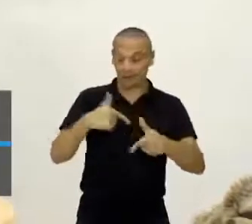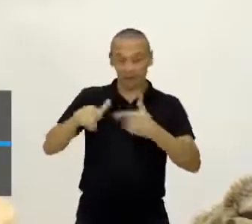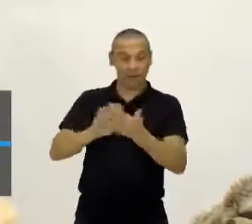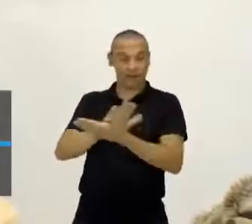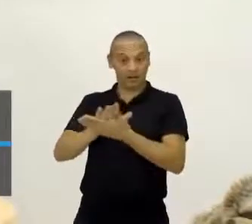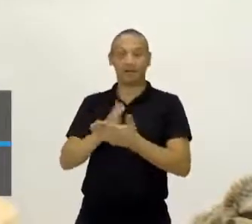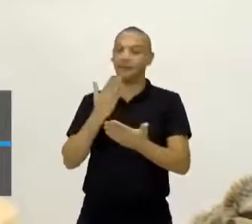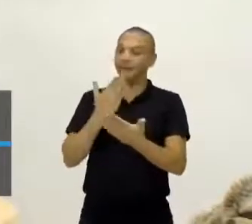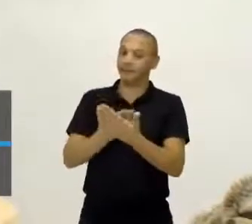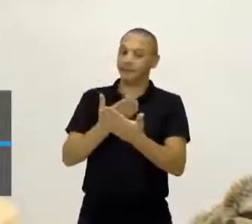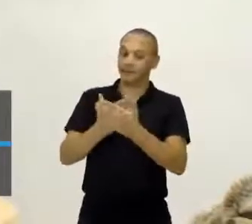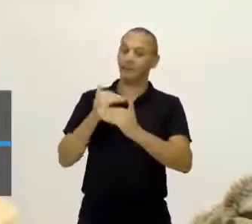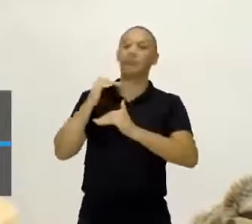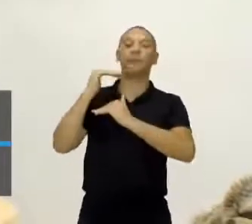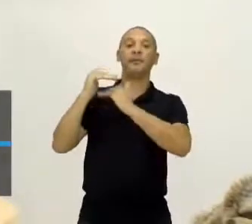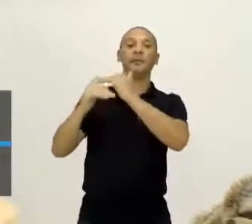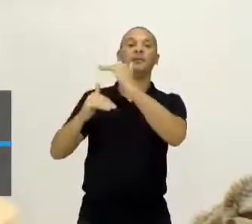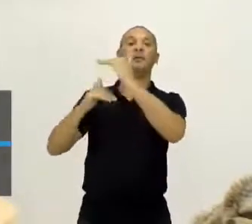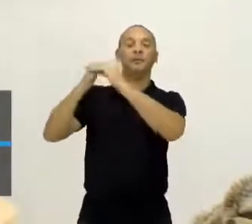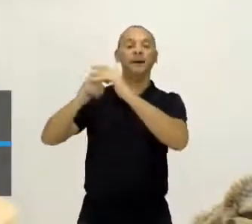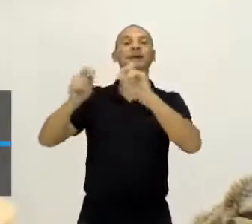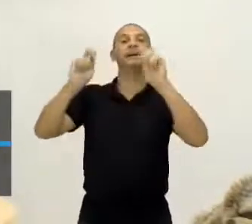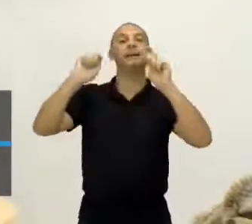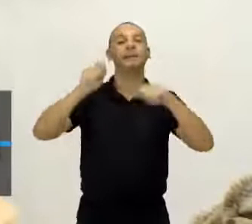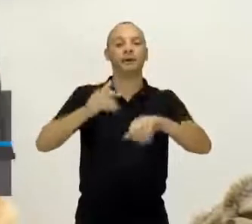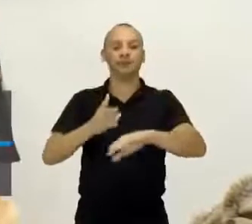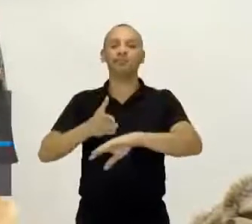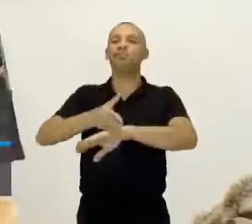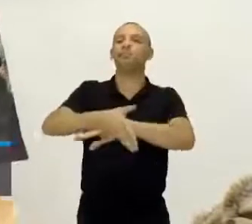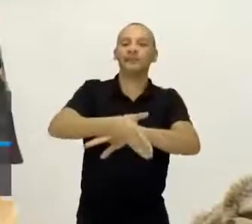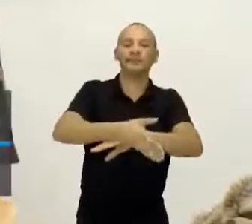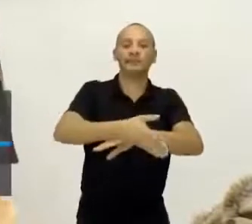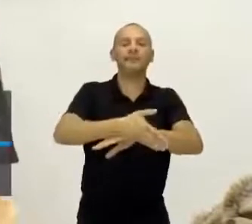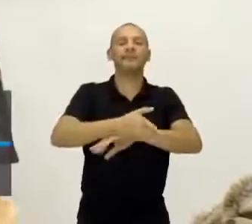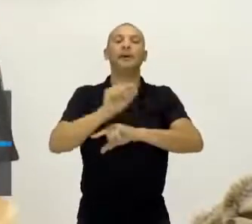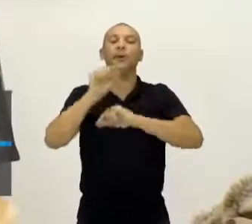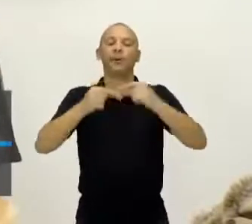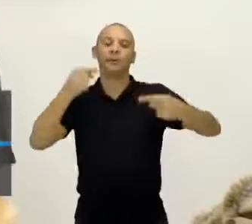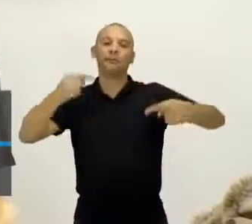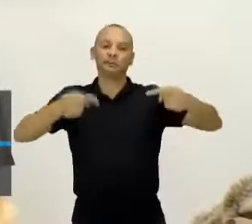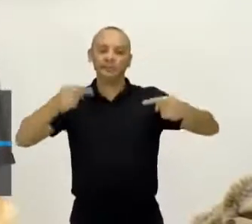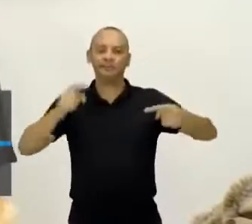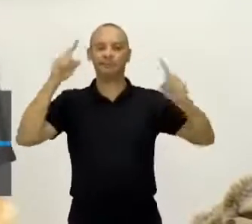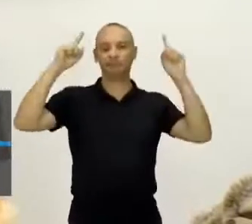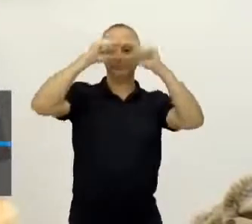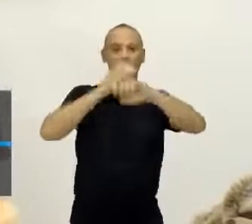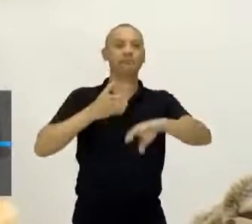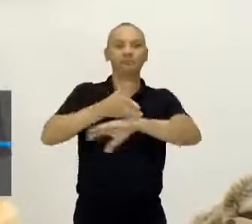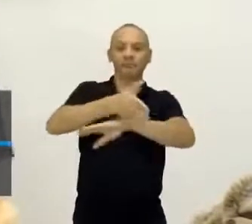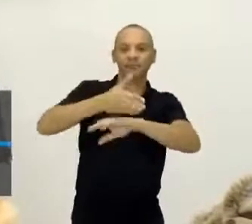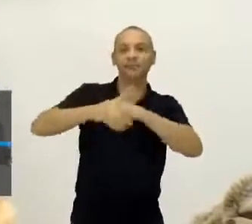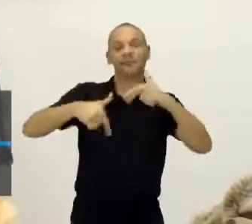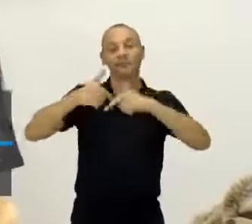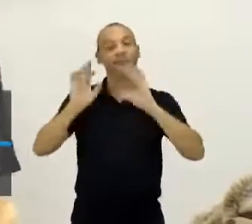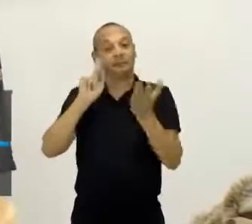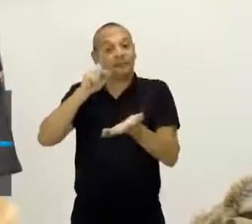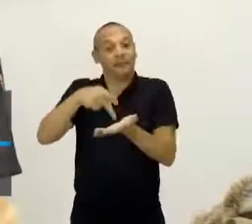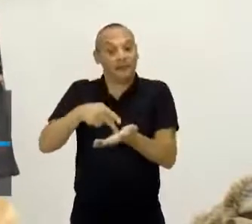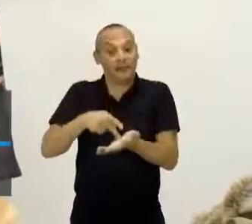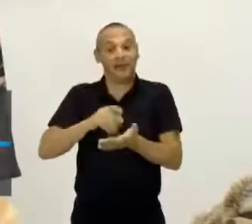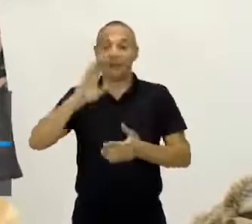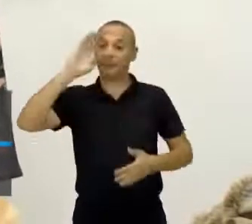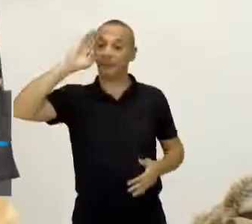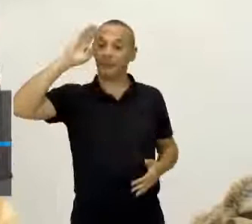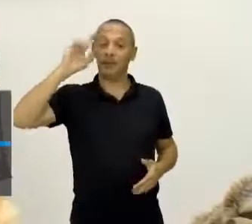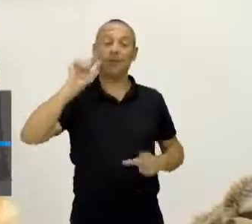também precisa estudar para poder entrar nesse mundo de competição que a gente não vai mentir, né? É bem competitivo, sim. E